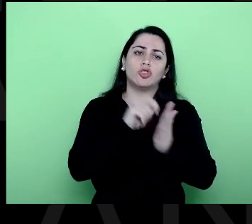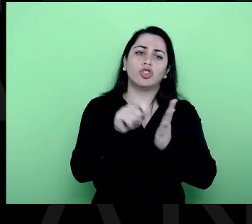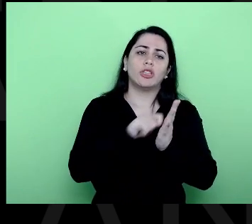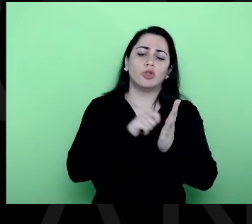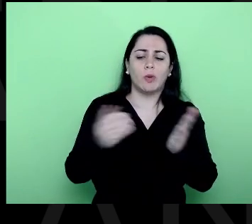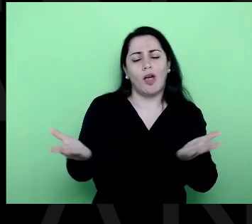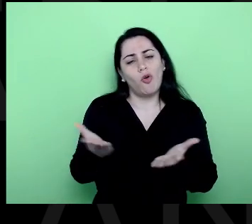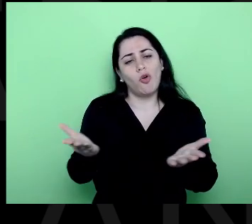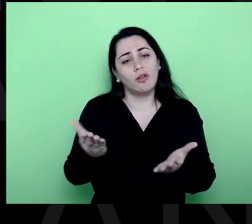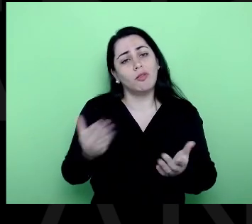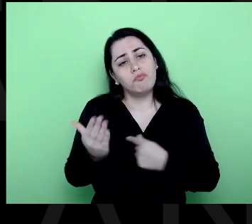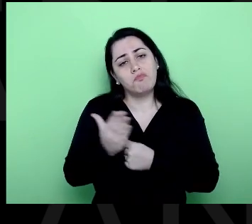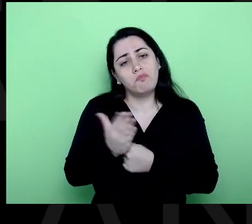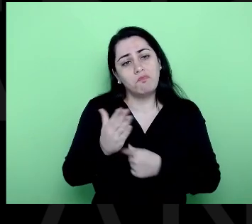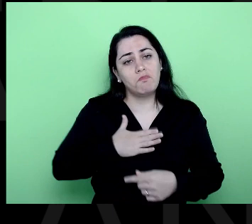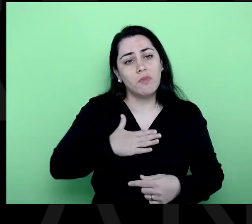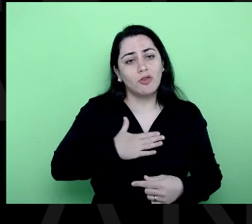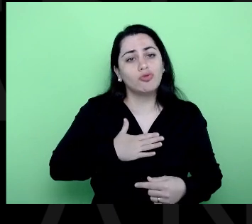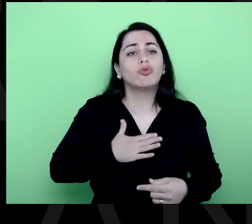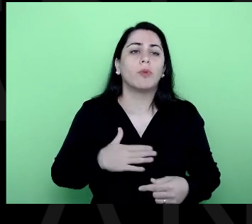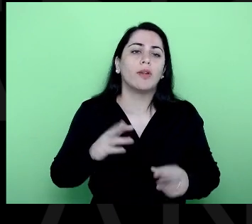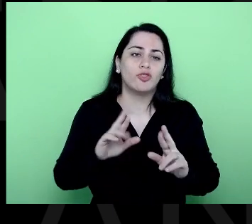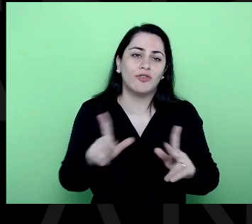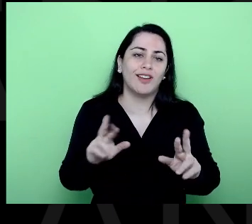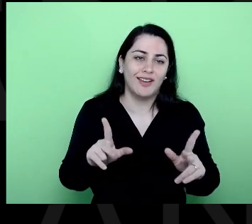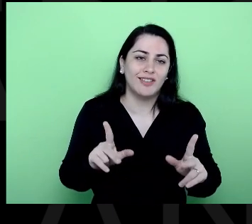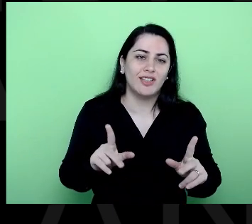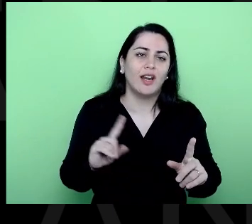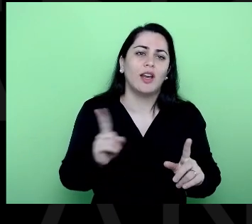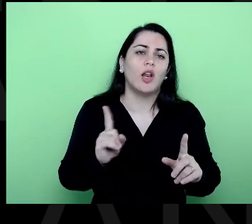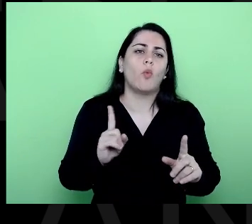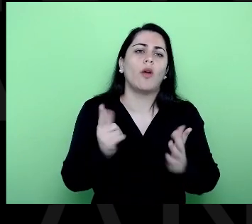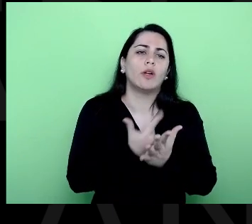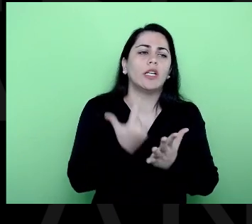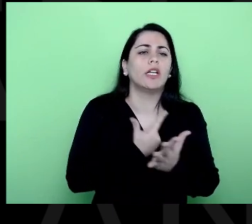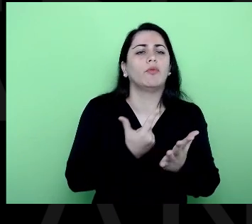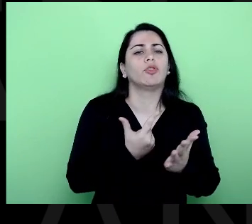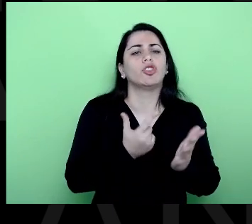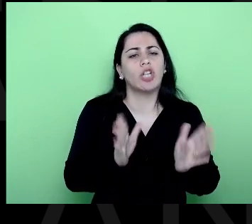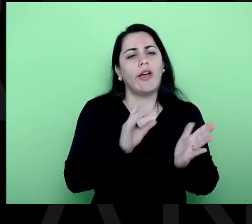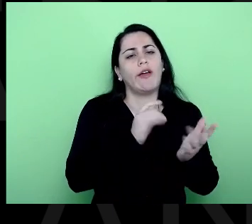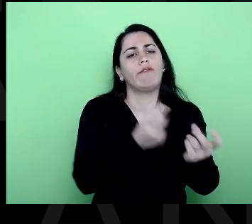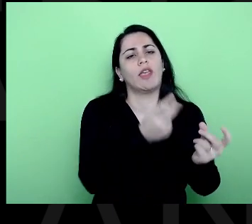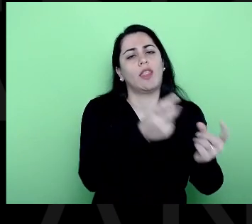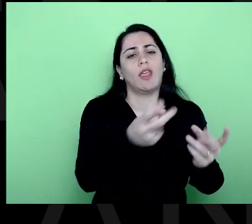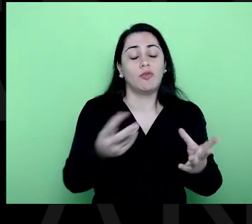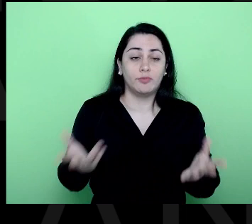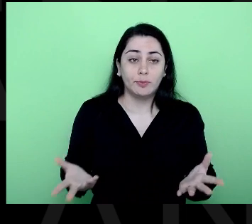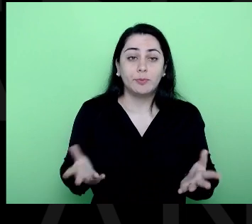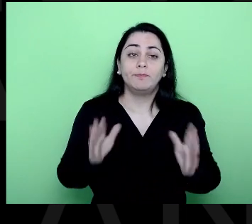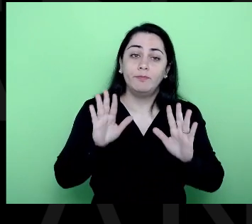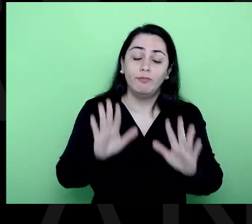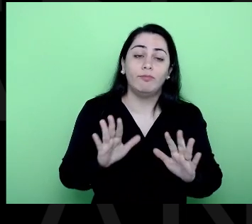uma coisa que me ajudava, que corria ao meu favor. Não era um livro que estava em catálogo e etc. Agora,